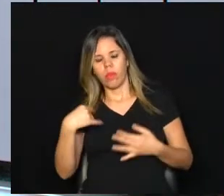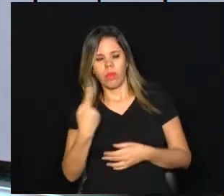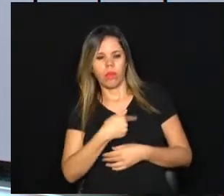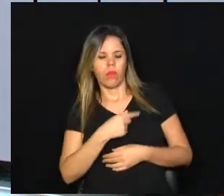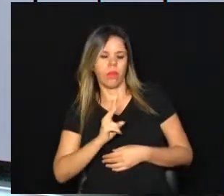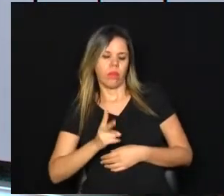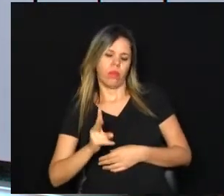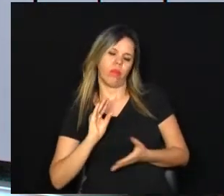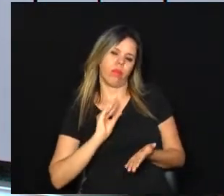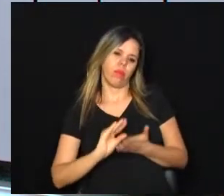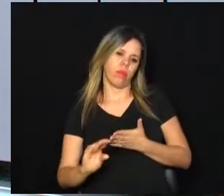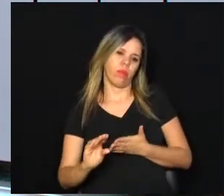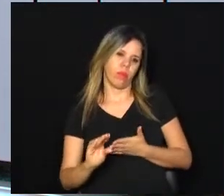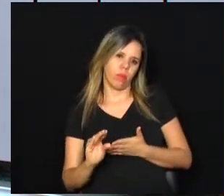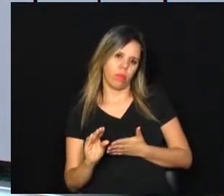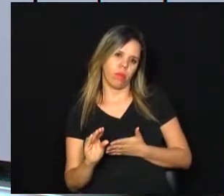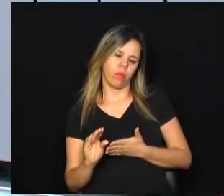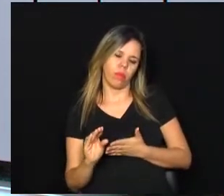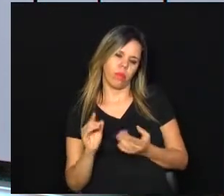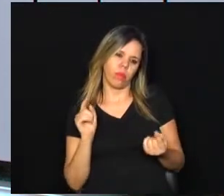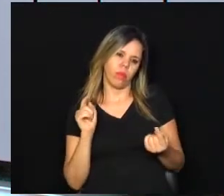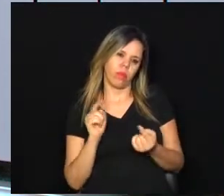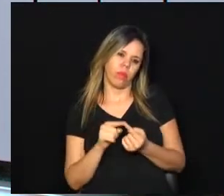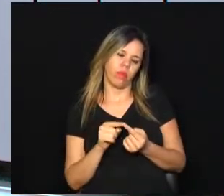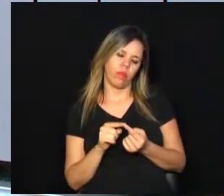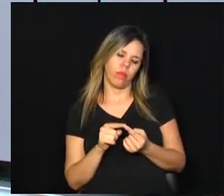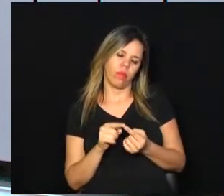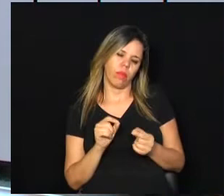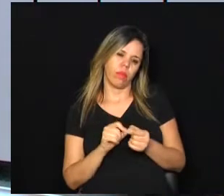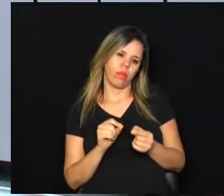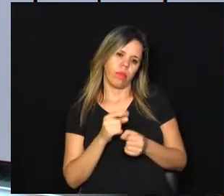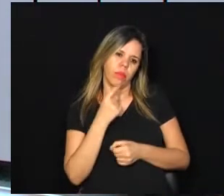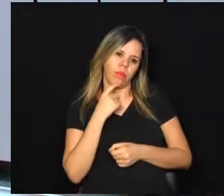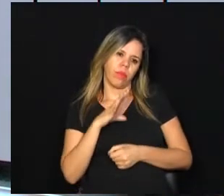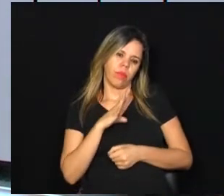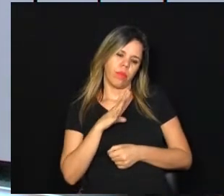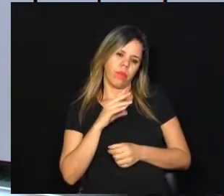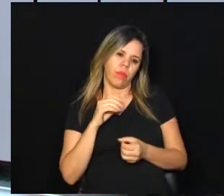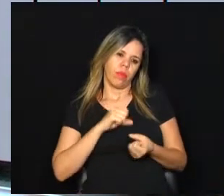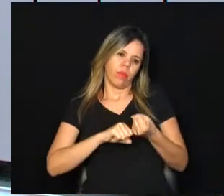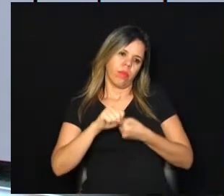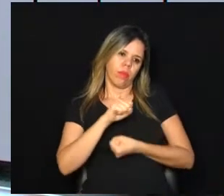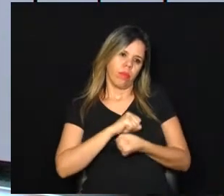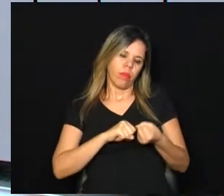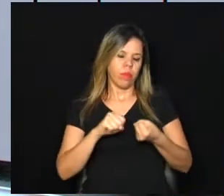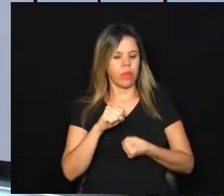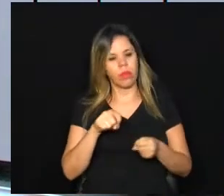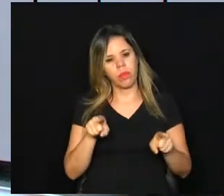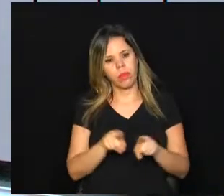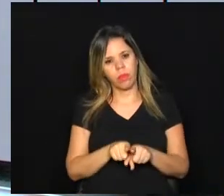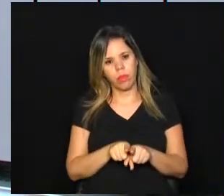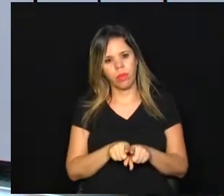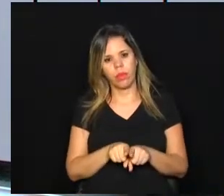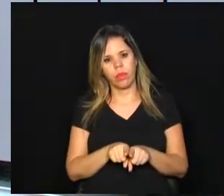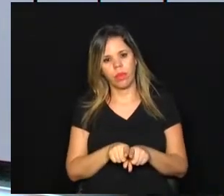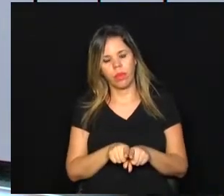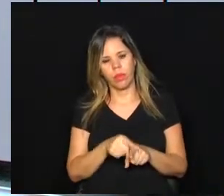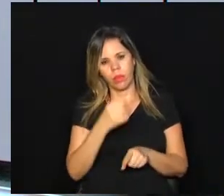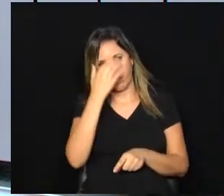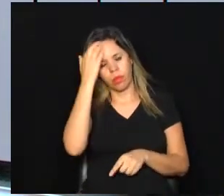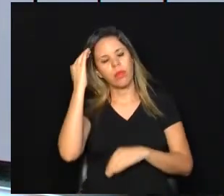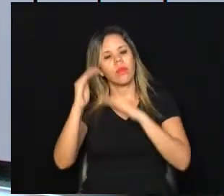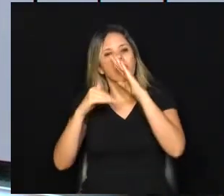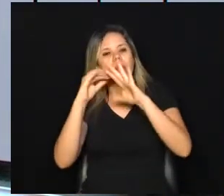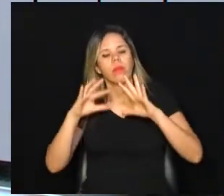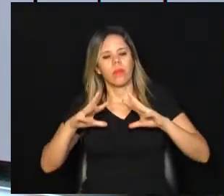continuar investindo, colocando como meta fazer de Campinas uma cidade sustentável e também avançar em